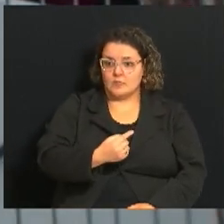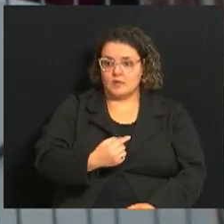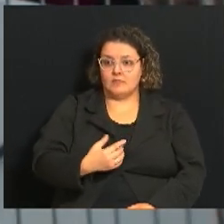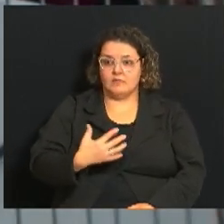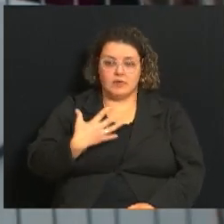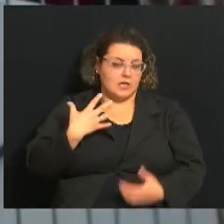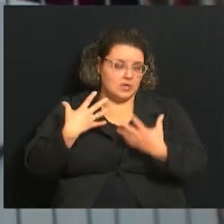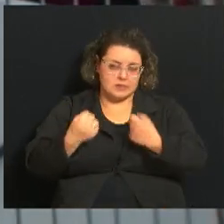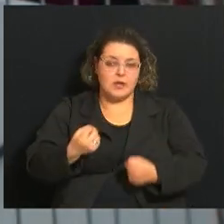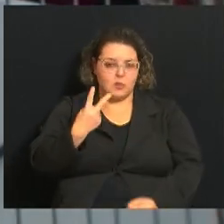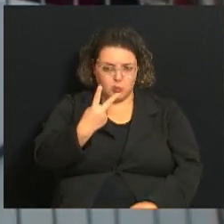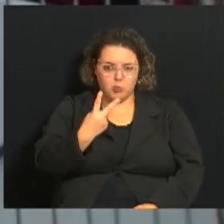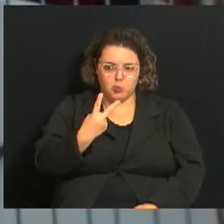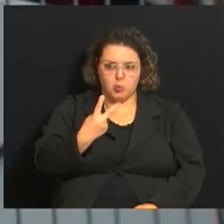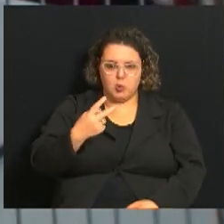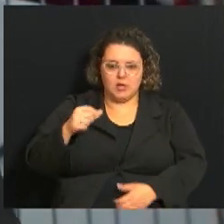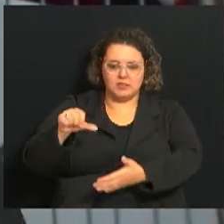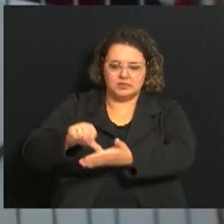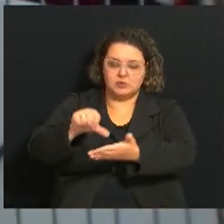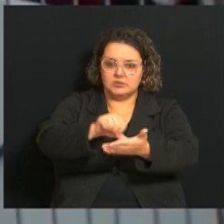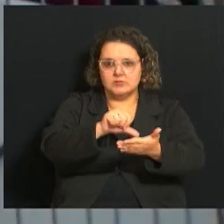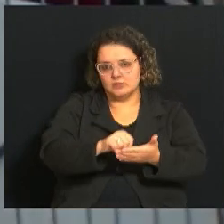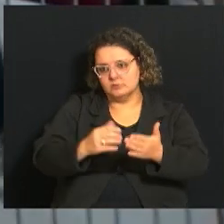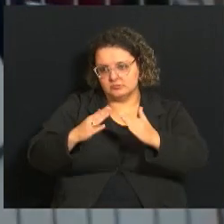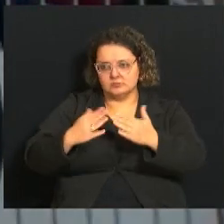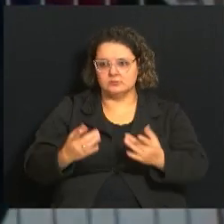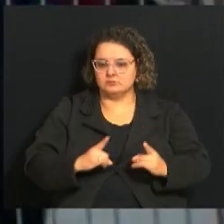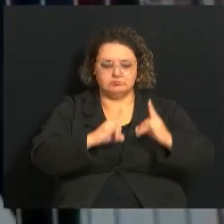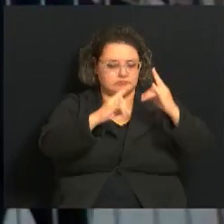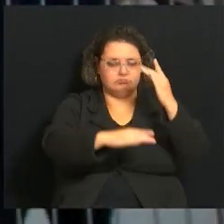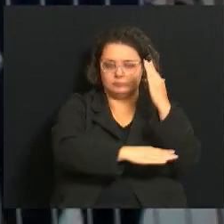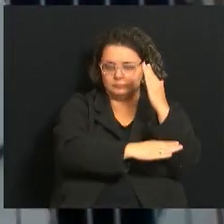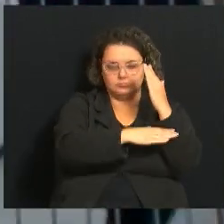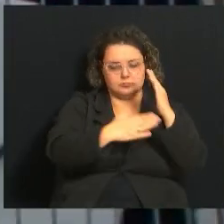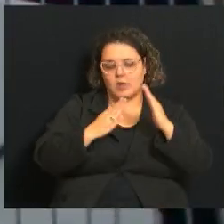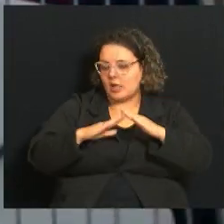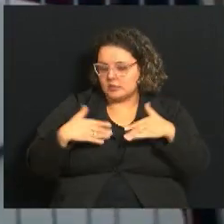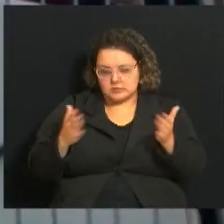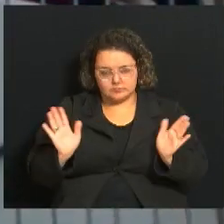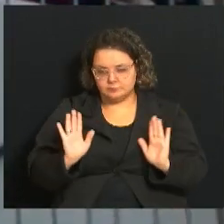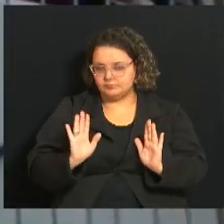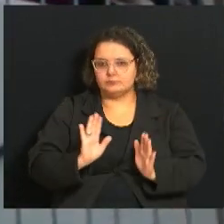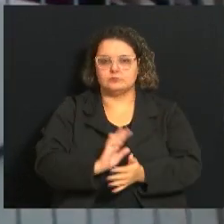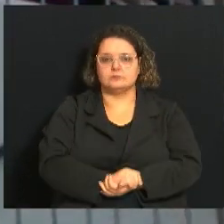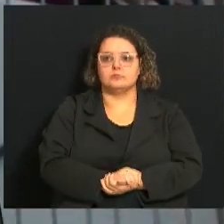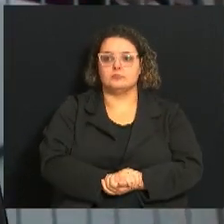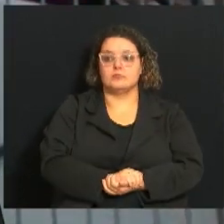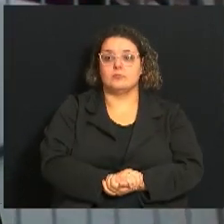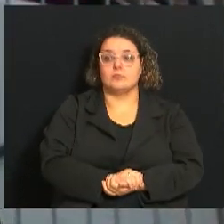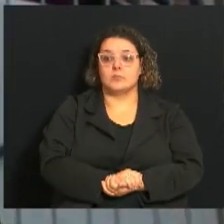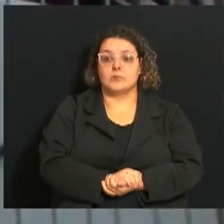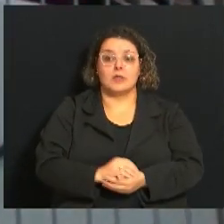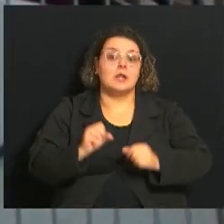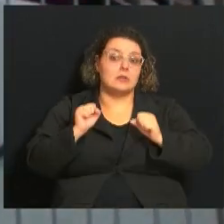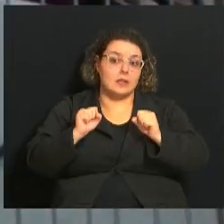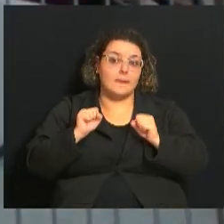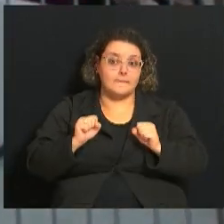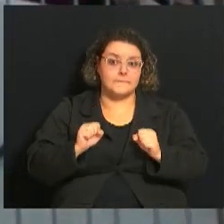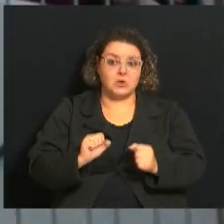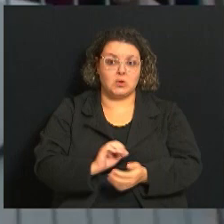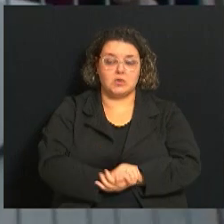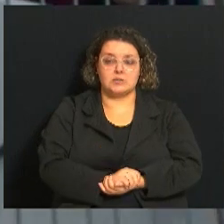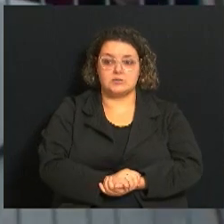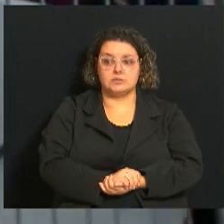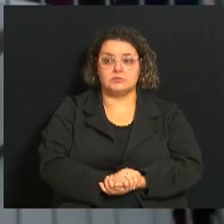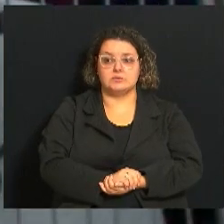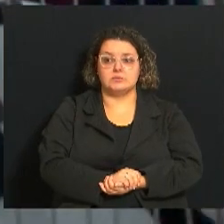unidades, né, residenciais. Apartamento, casa, enfim. E aí ela pode simplesmente repassar esse